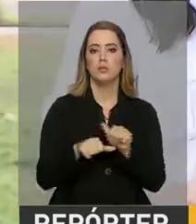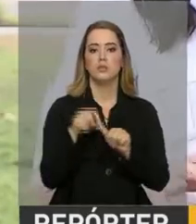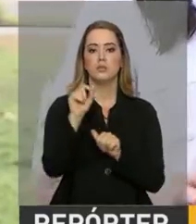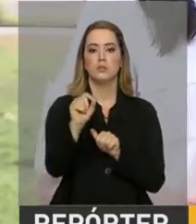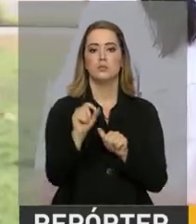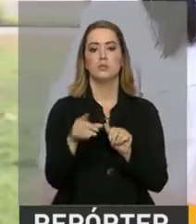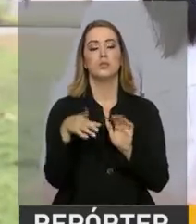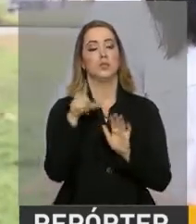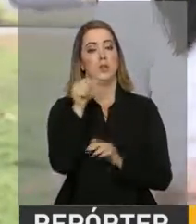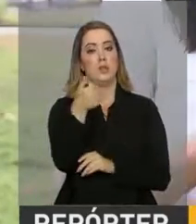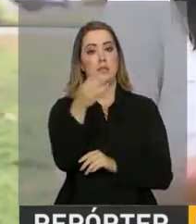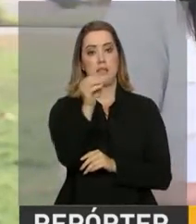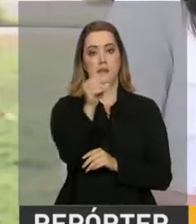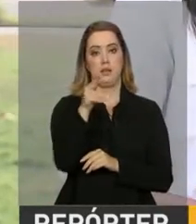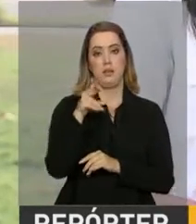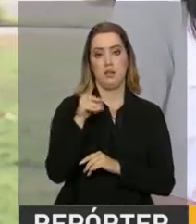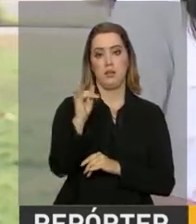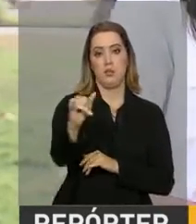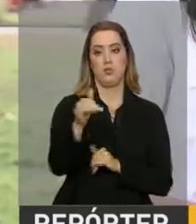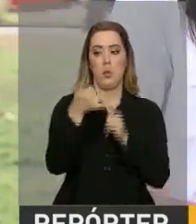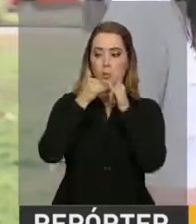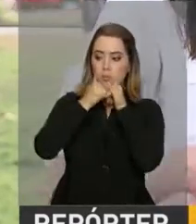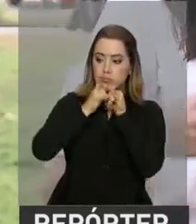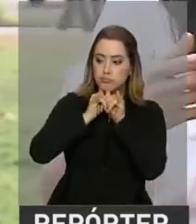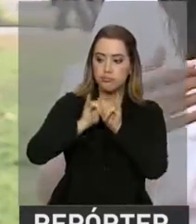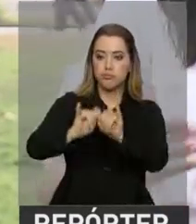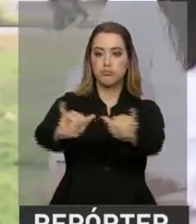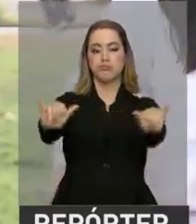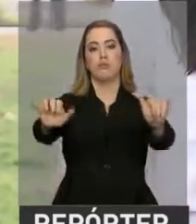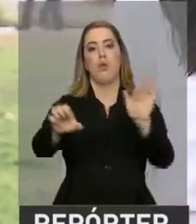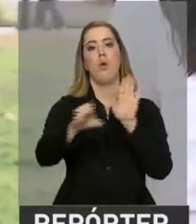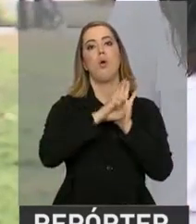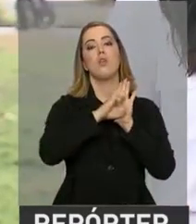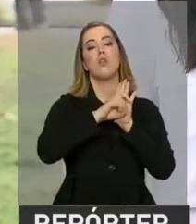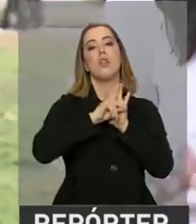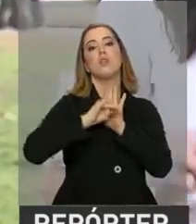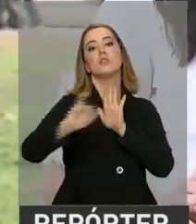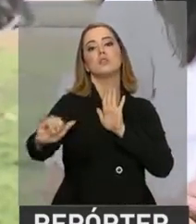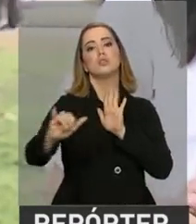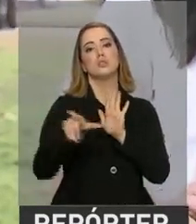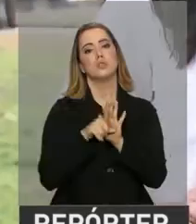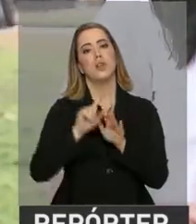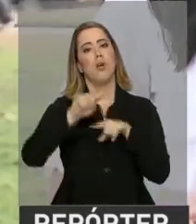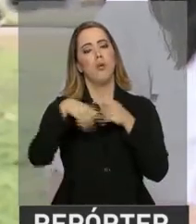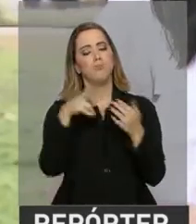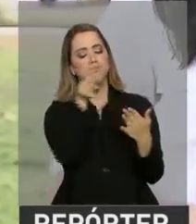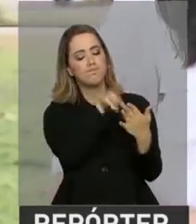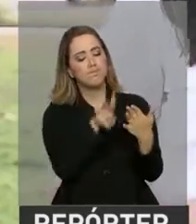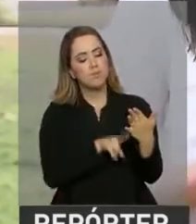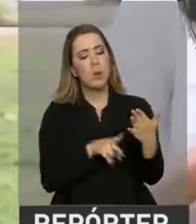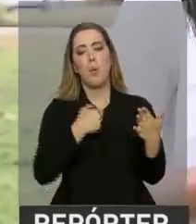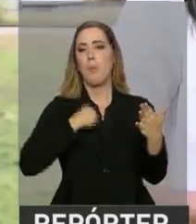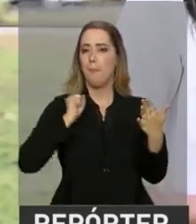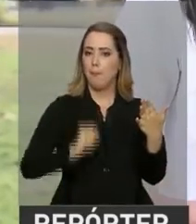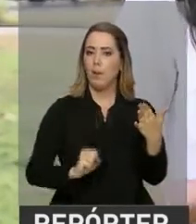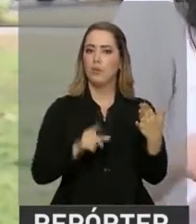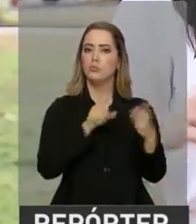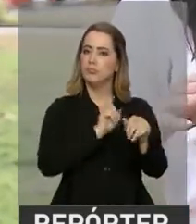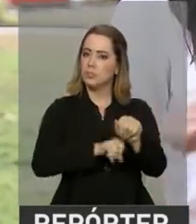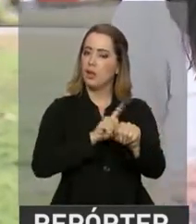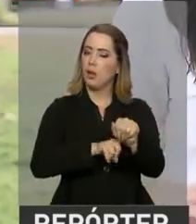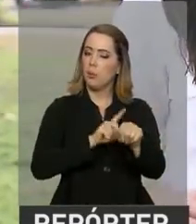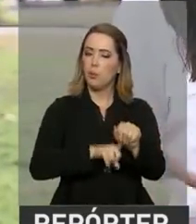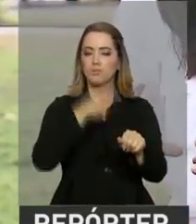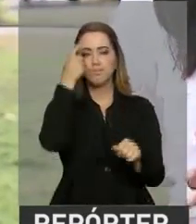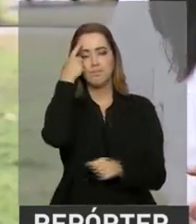prazo mínimo de 100 dias para publicação do edital e envio de propostas isso significa que o investidor vai ter mais tempo para